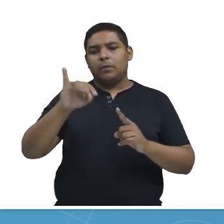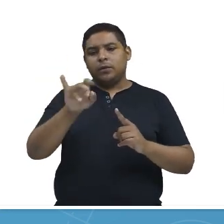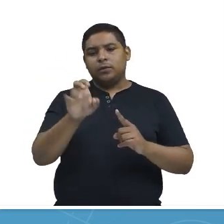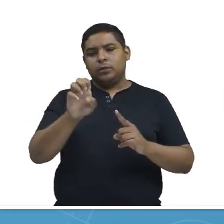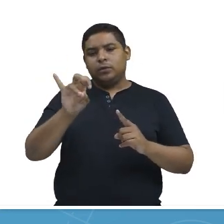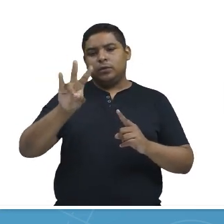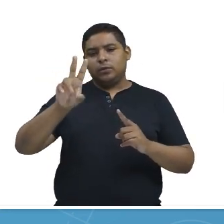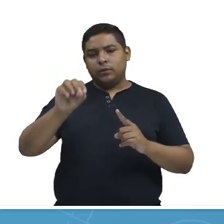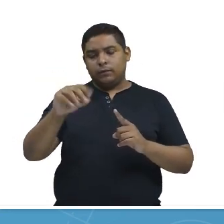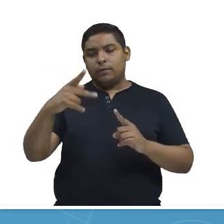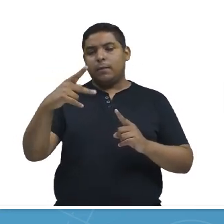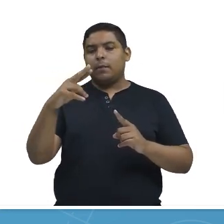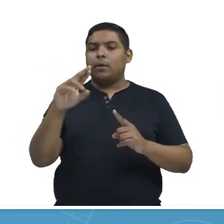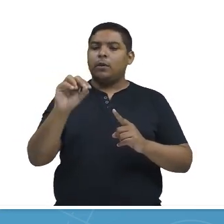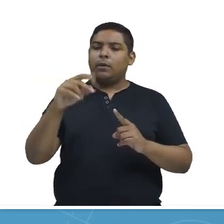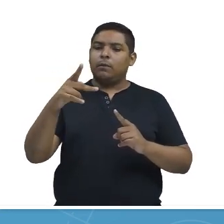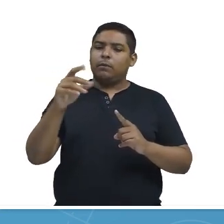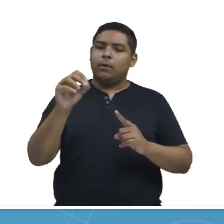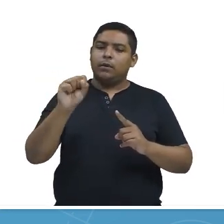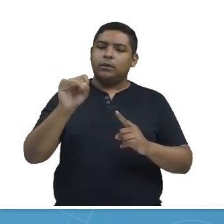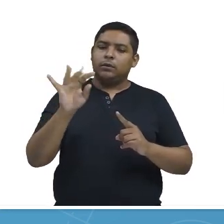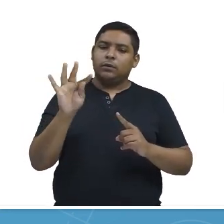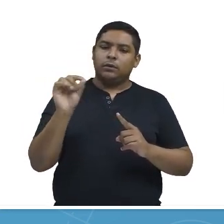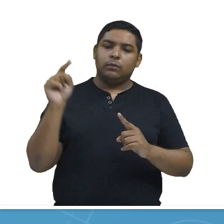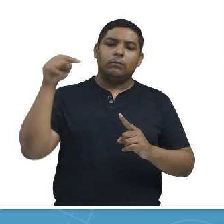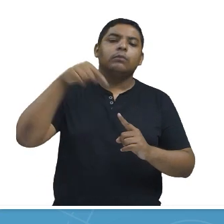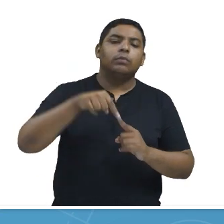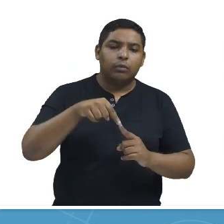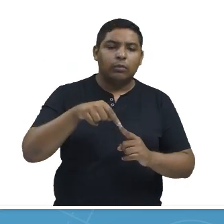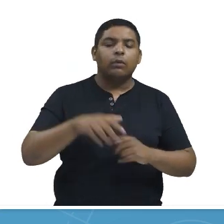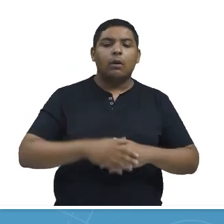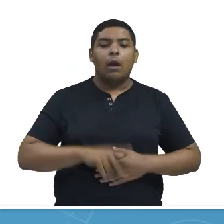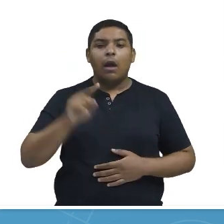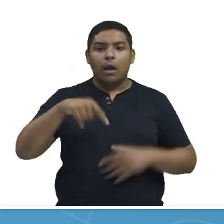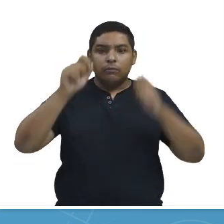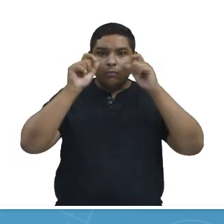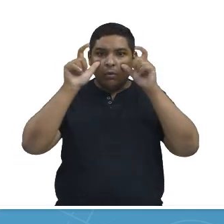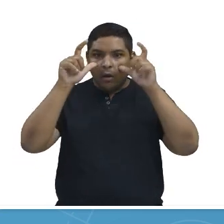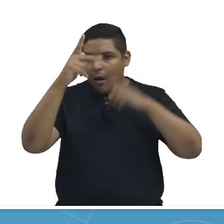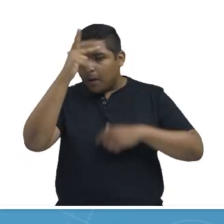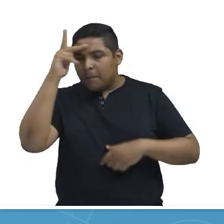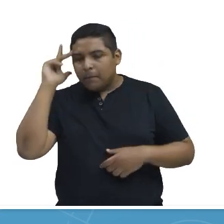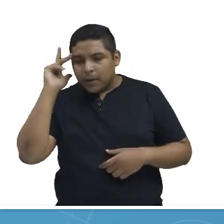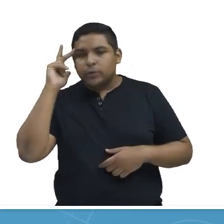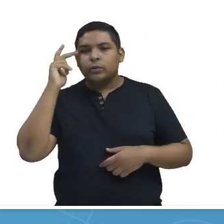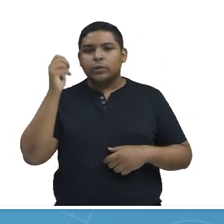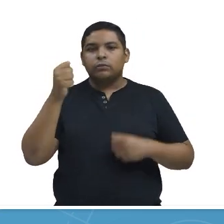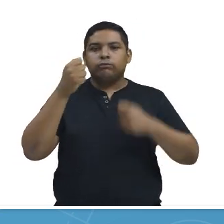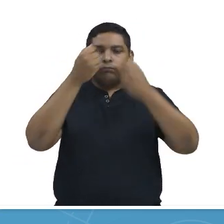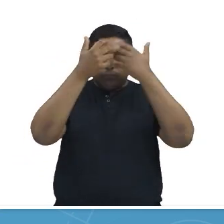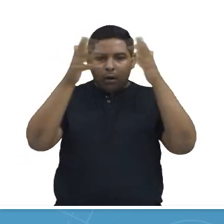cujo propósito é alertar as pessoas, alert people to this topic.